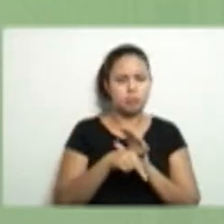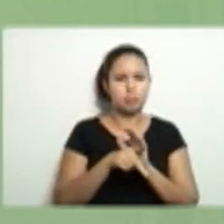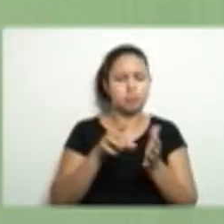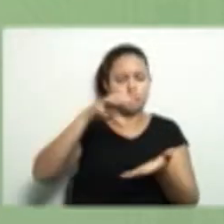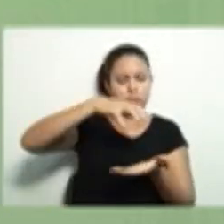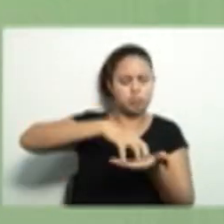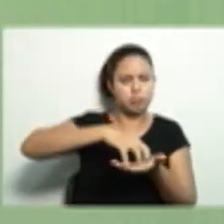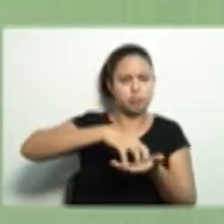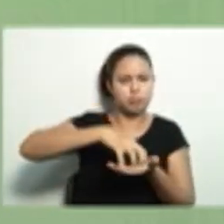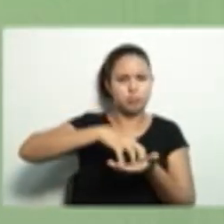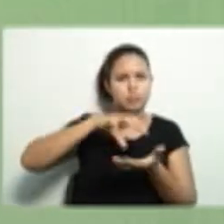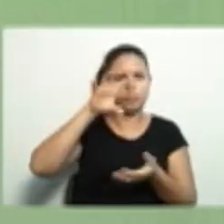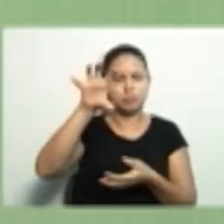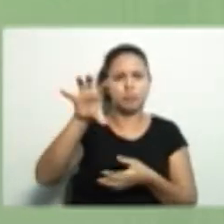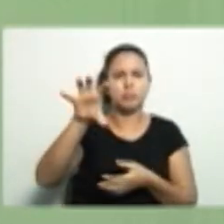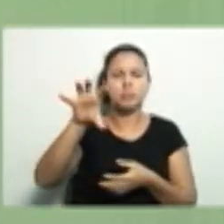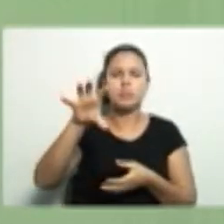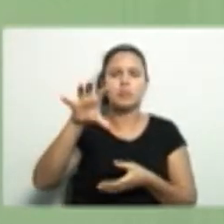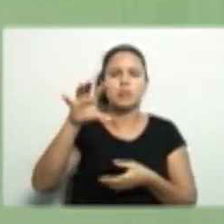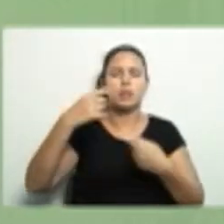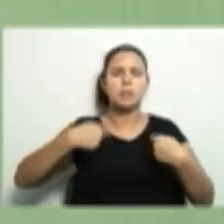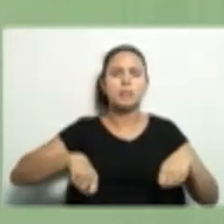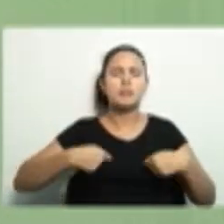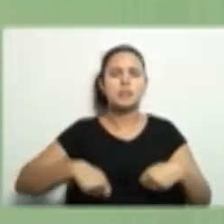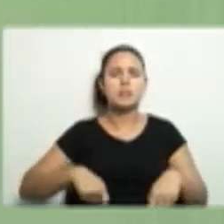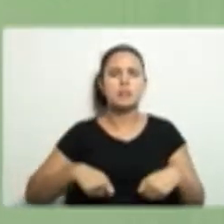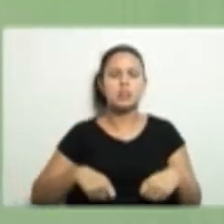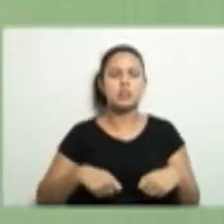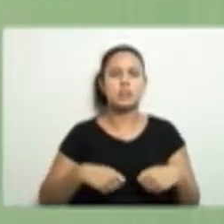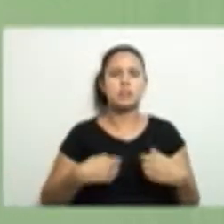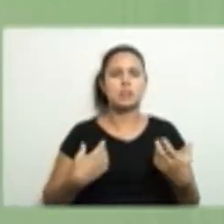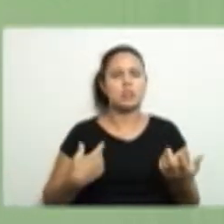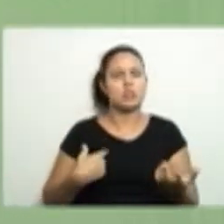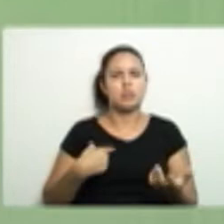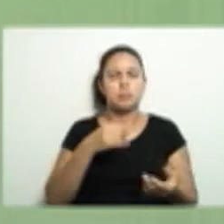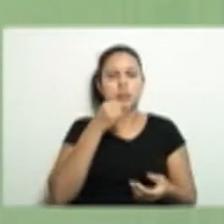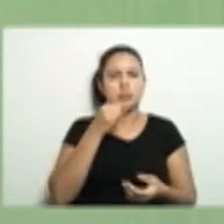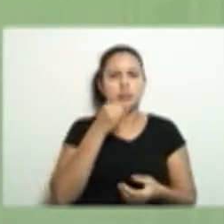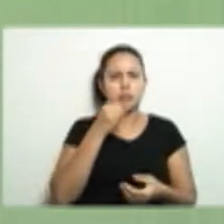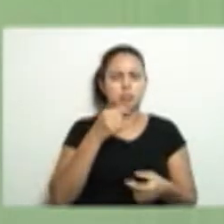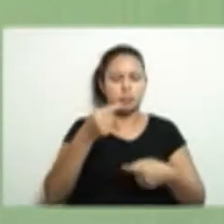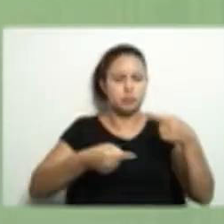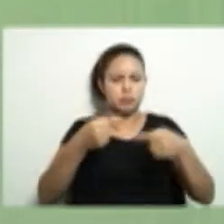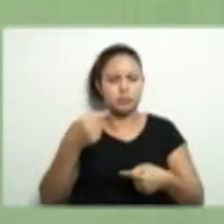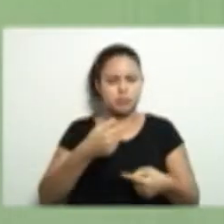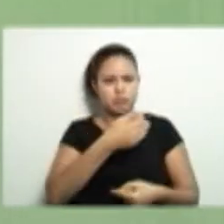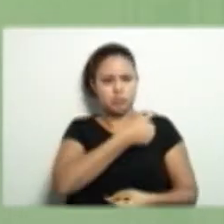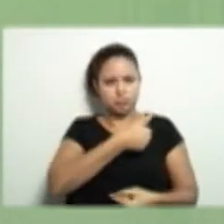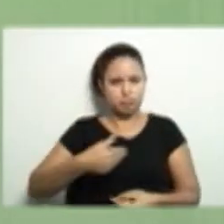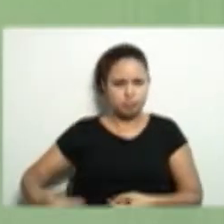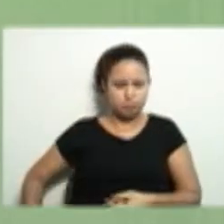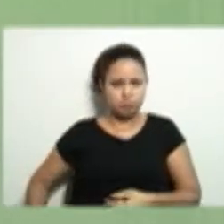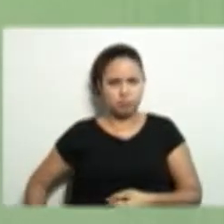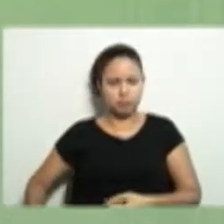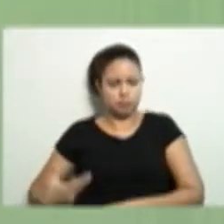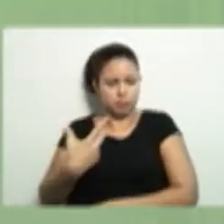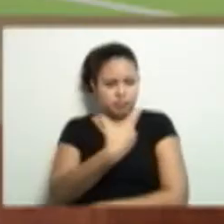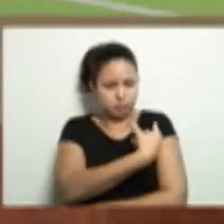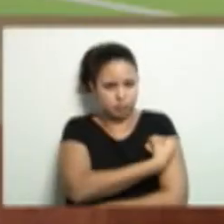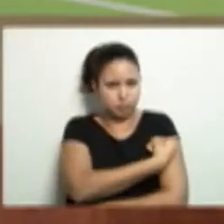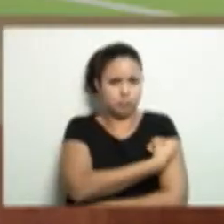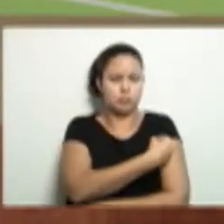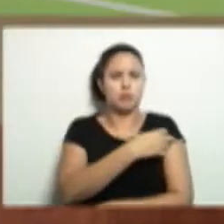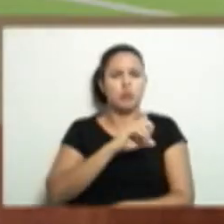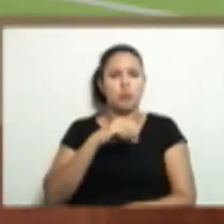uma política pública de vacinação, uma política pública de crédito rural, uma política pública de